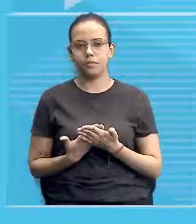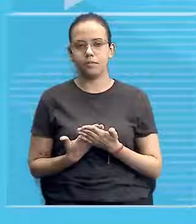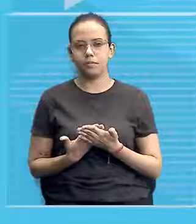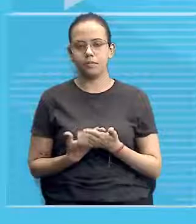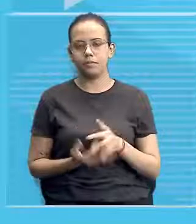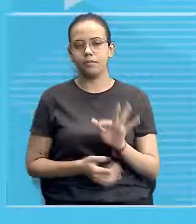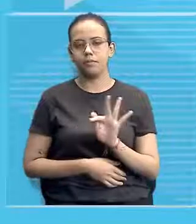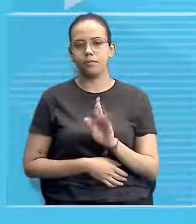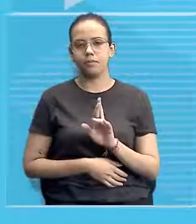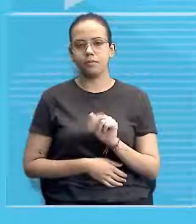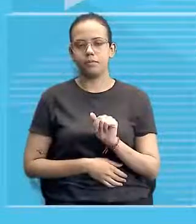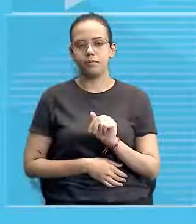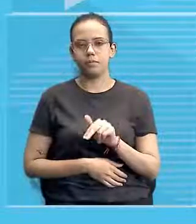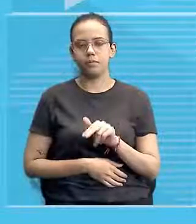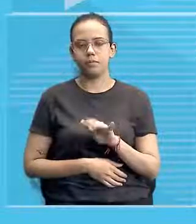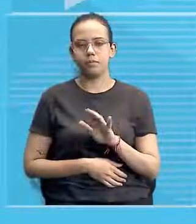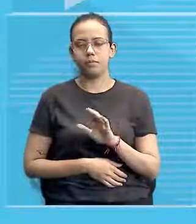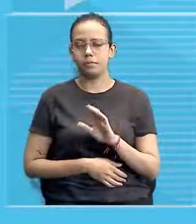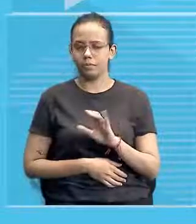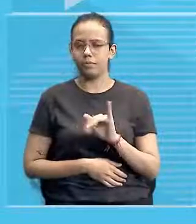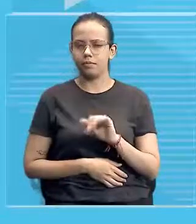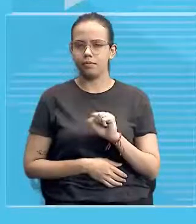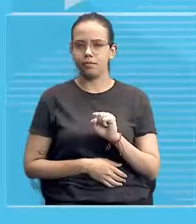Francisco Nunes